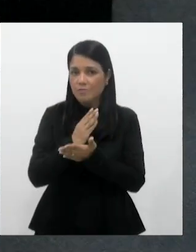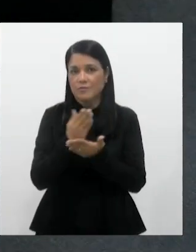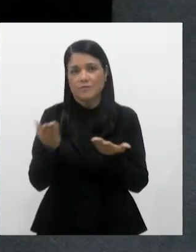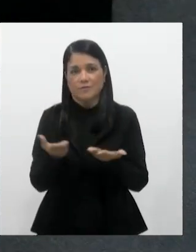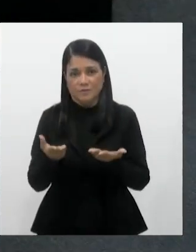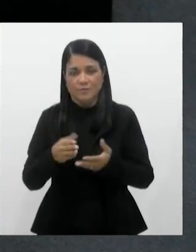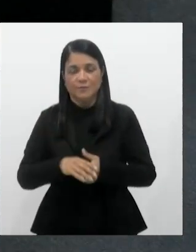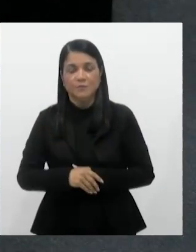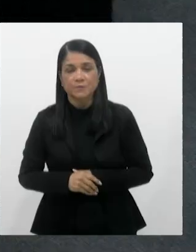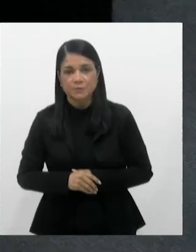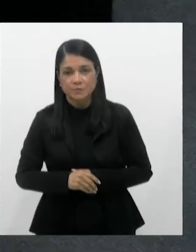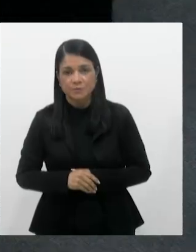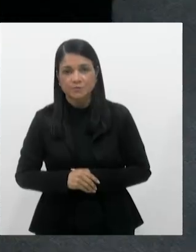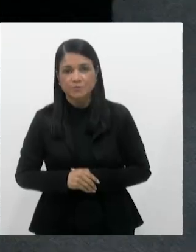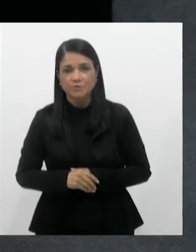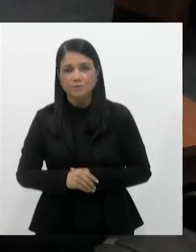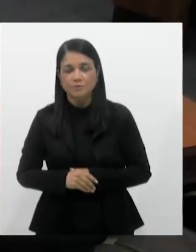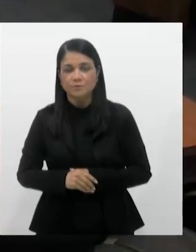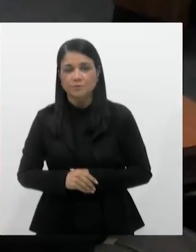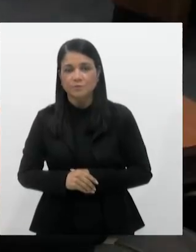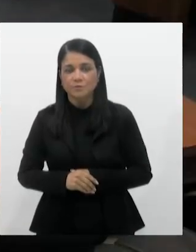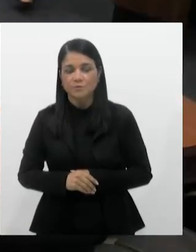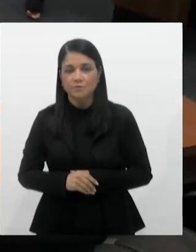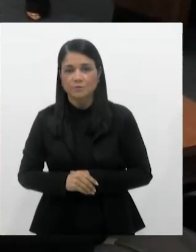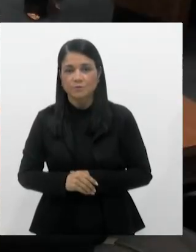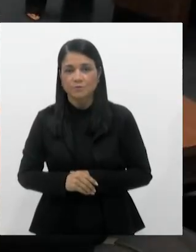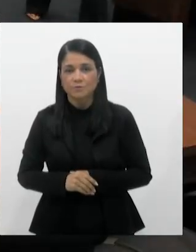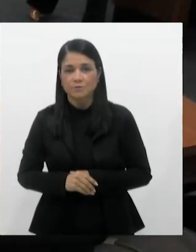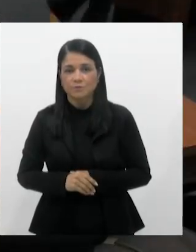dessa casa, pelas mulheres.